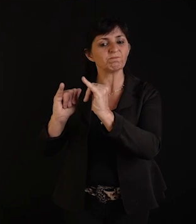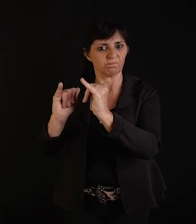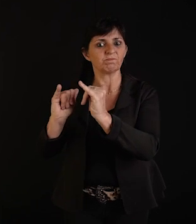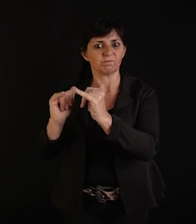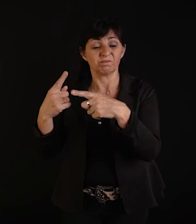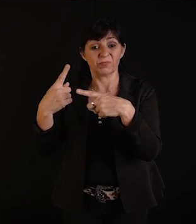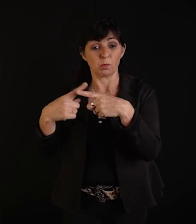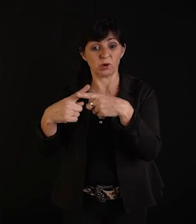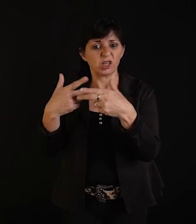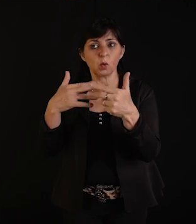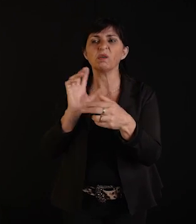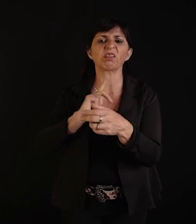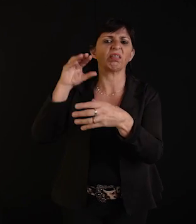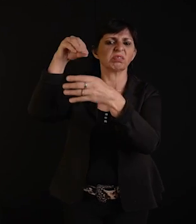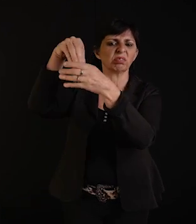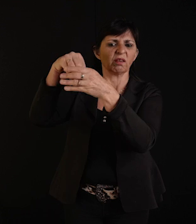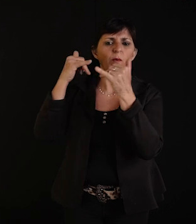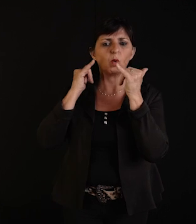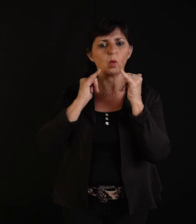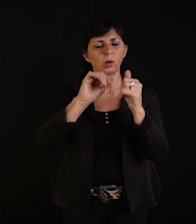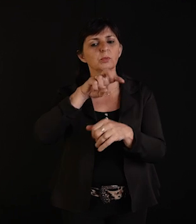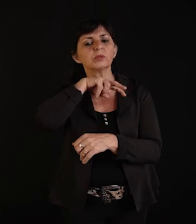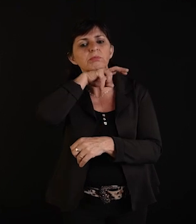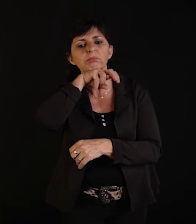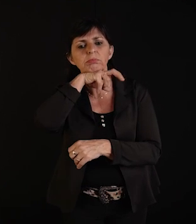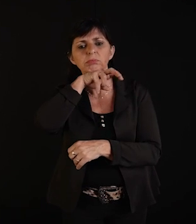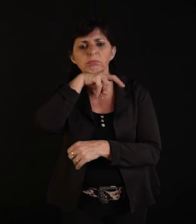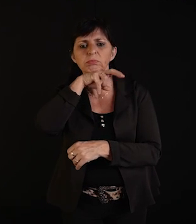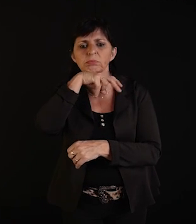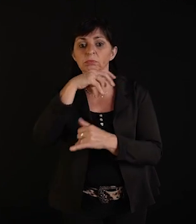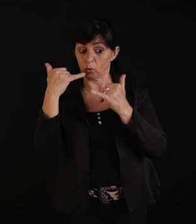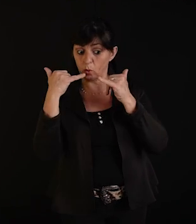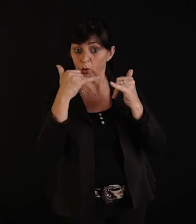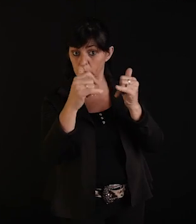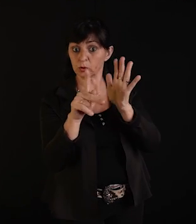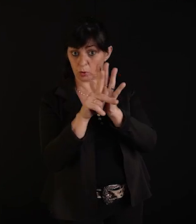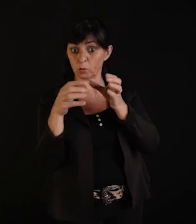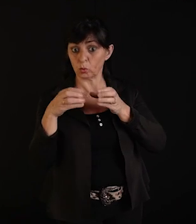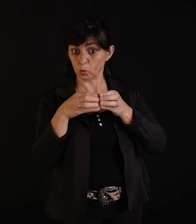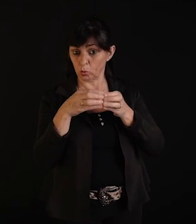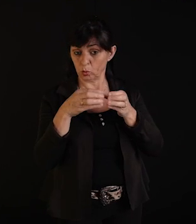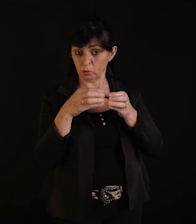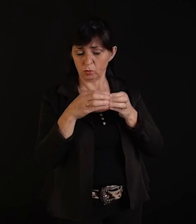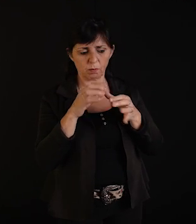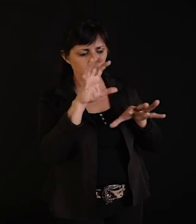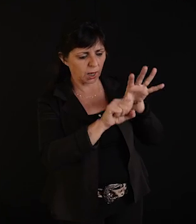porque o equipamento tem lá. Nós vamos de ônibus até Cascavel, com o ônibus dos Monarcas, eu tenho que pegar mais um